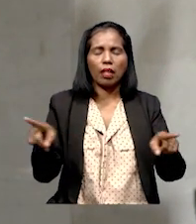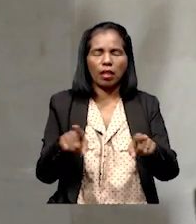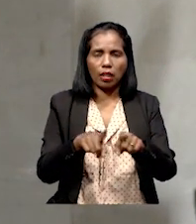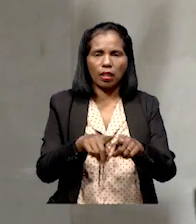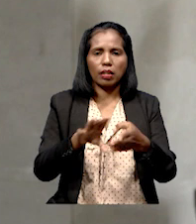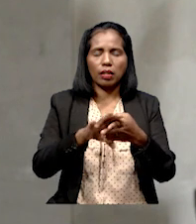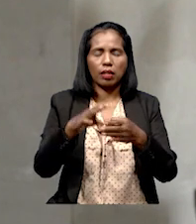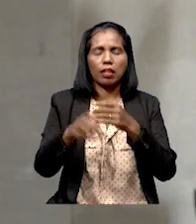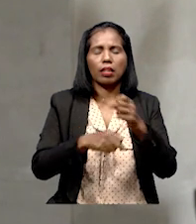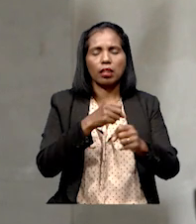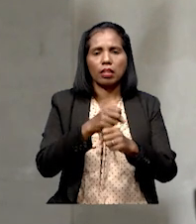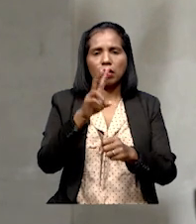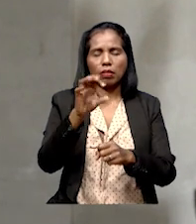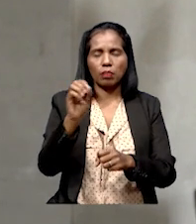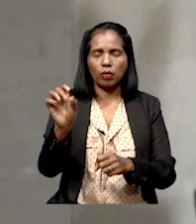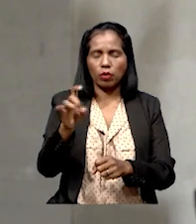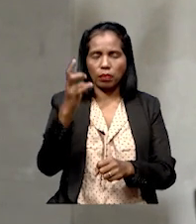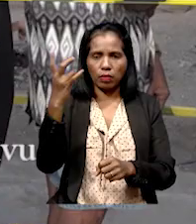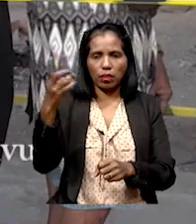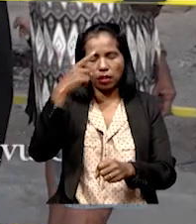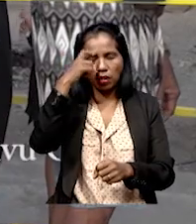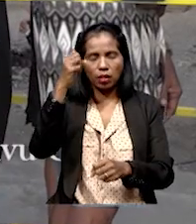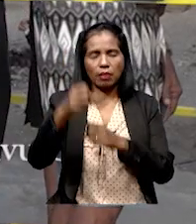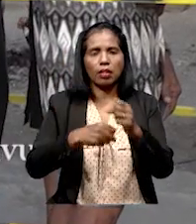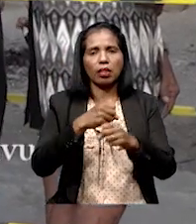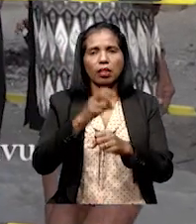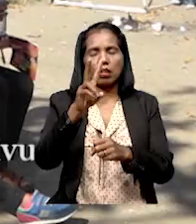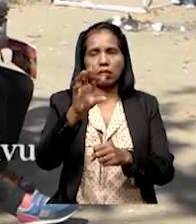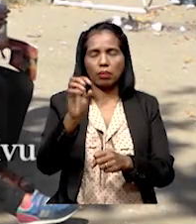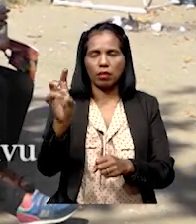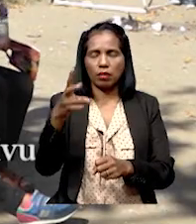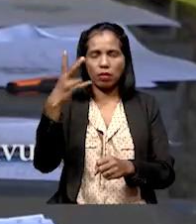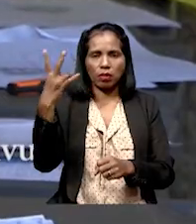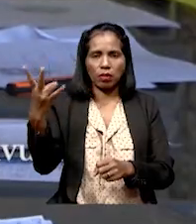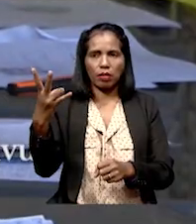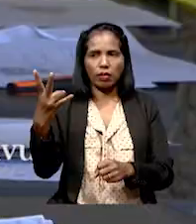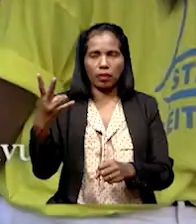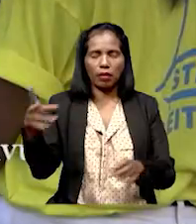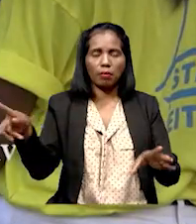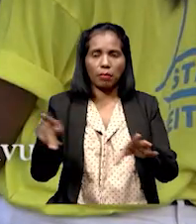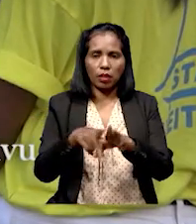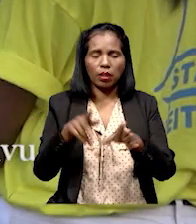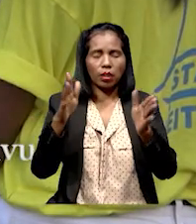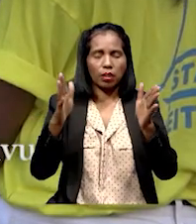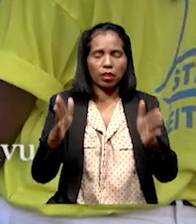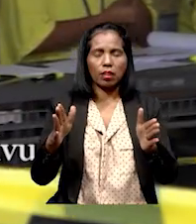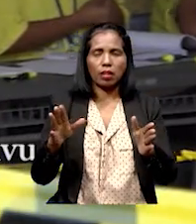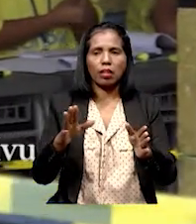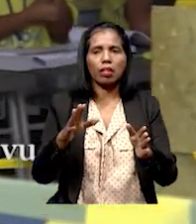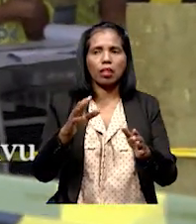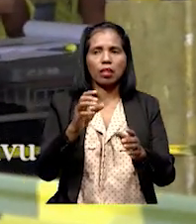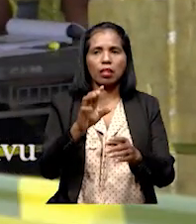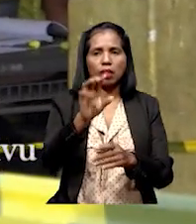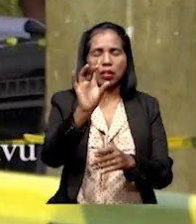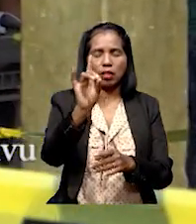eleitores tinham rihun rua sanulo restringido, tamba tinham rihun rua sanulo restringido, eleitores neve participa eleição e hadet rihun